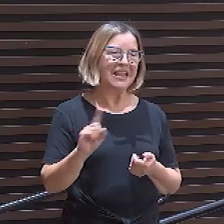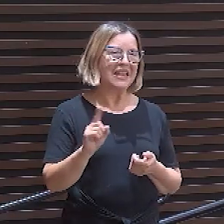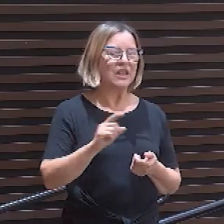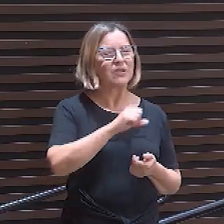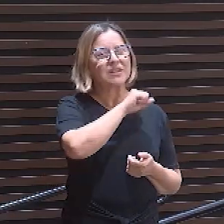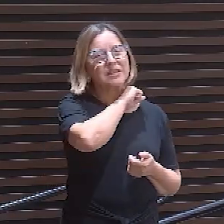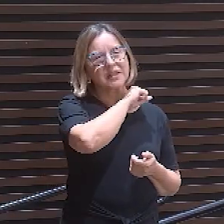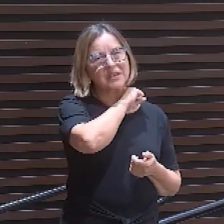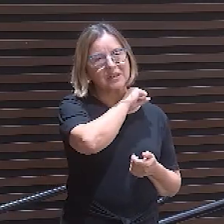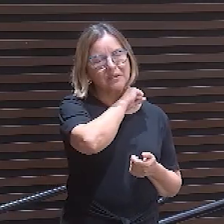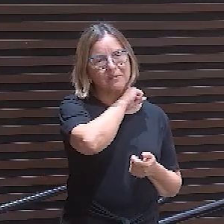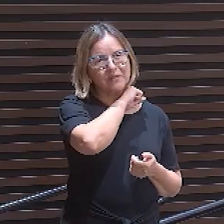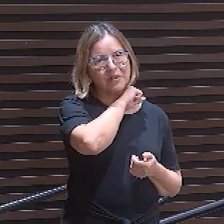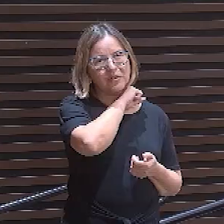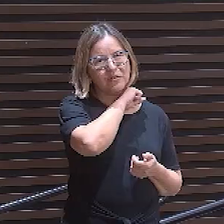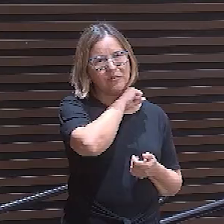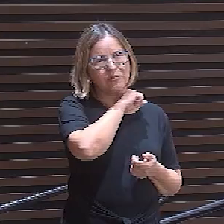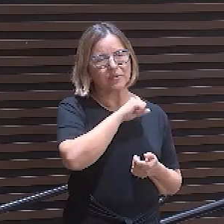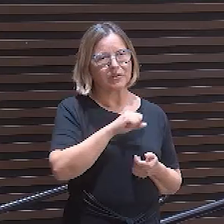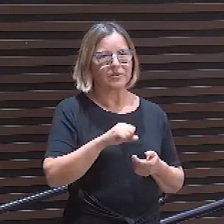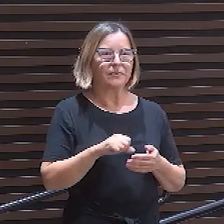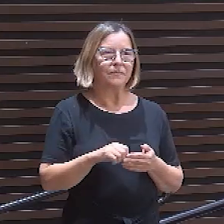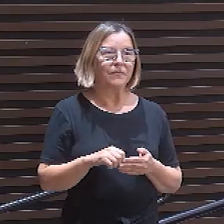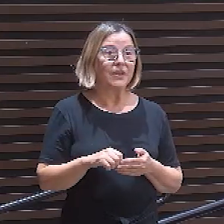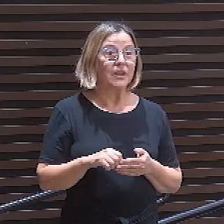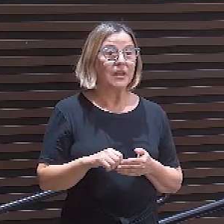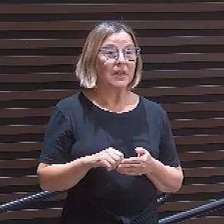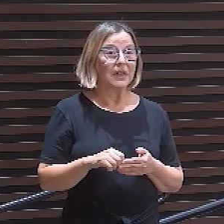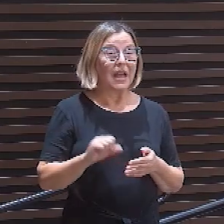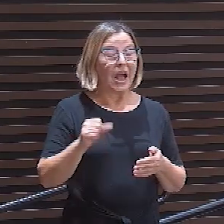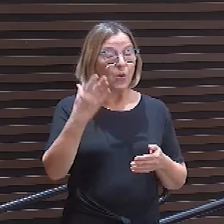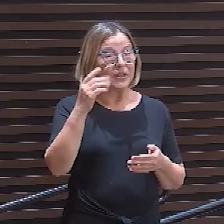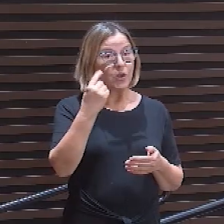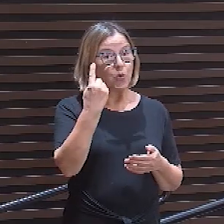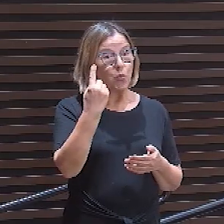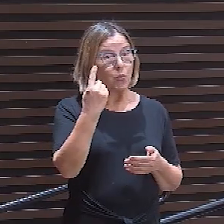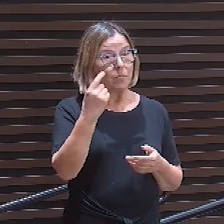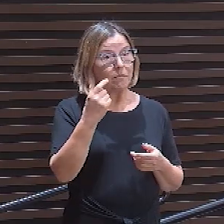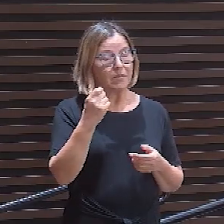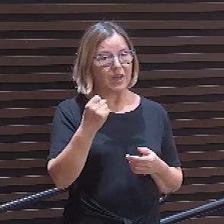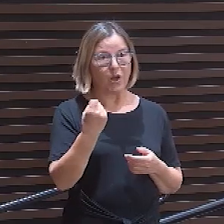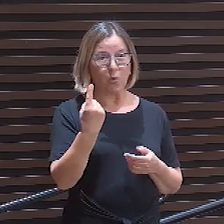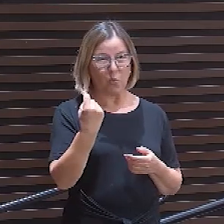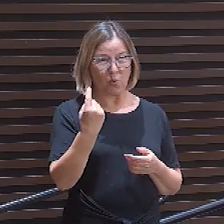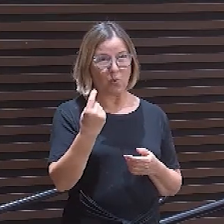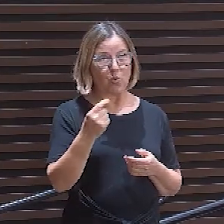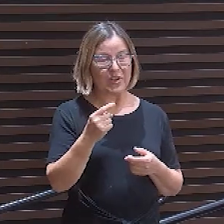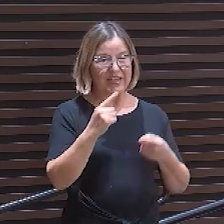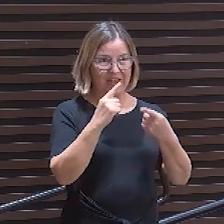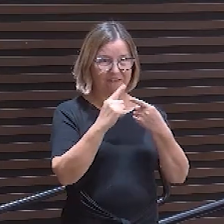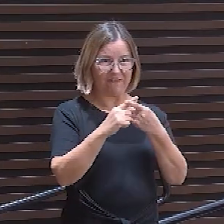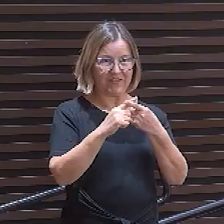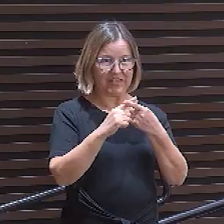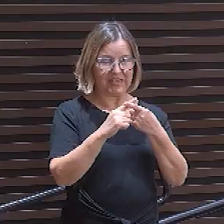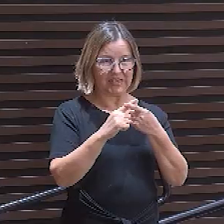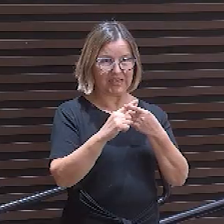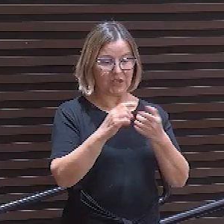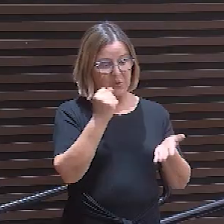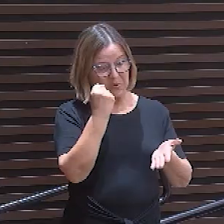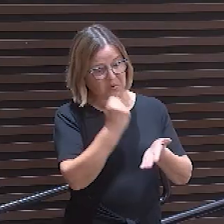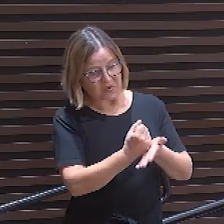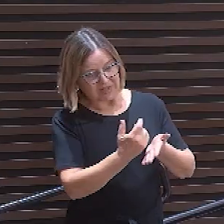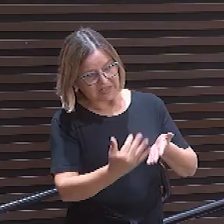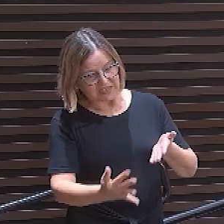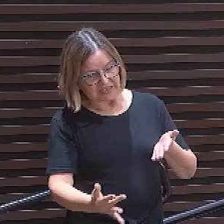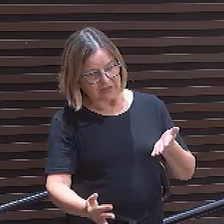coisa que não aconteceu. Aconteceu de uma vez para sempre. O sangue de Jesus foi derramado em nosso